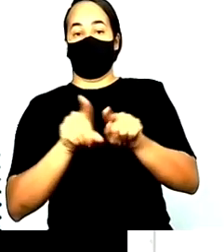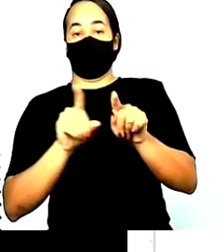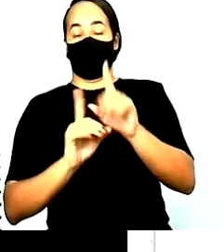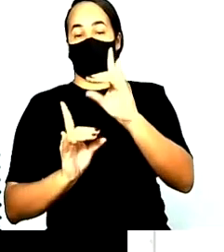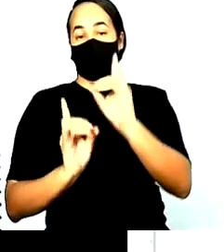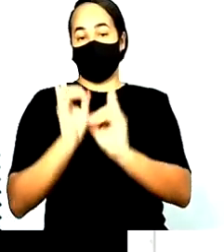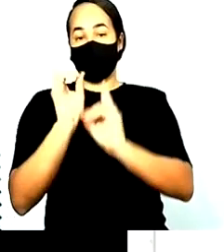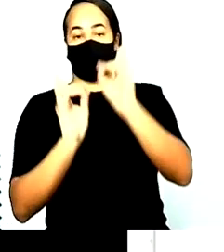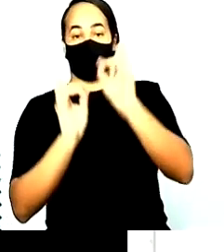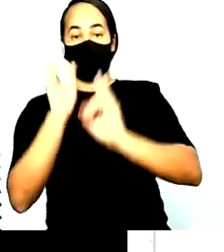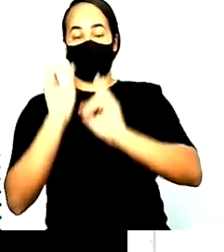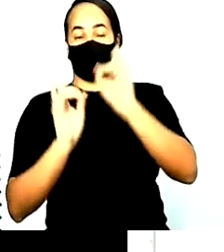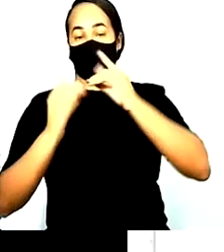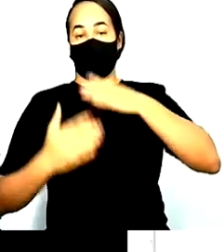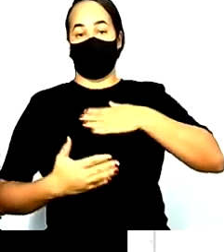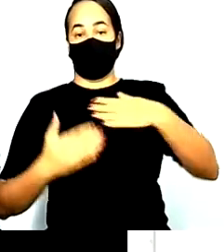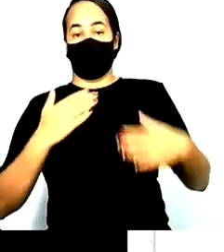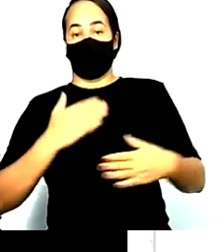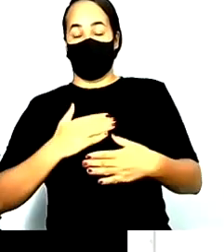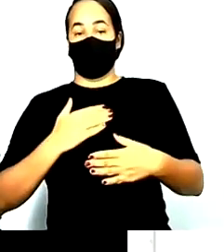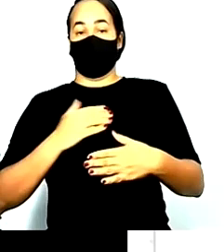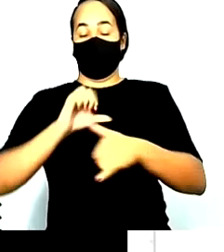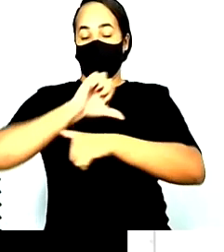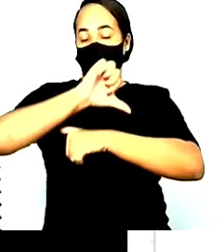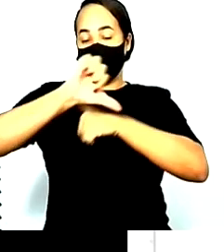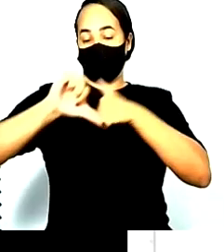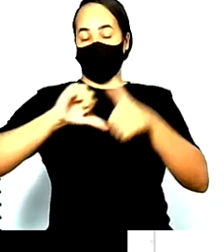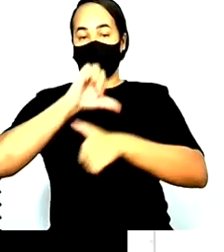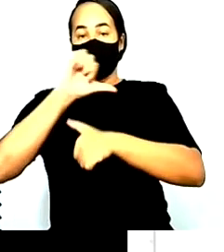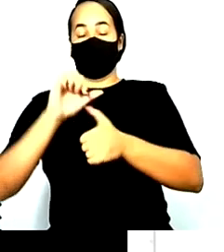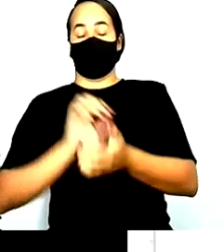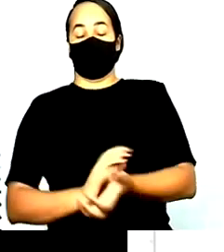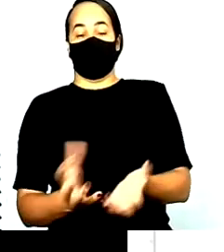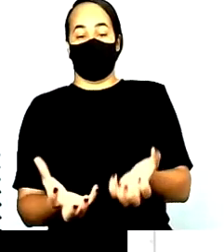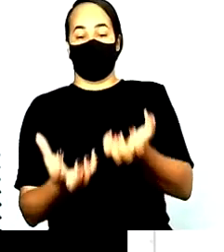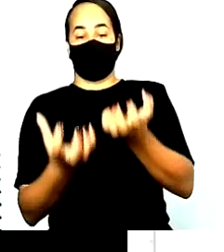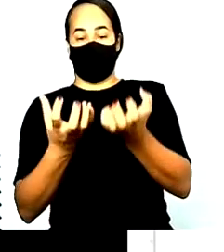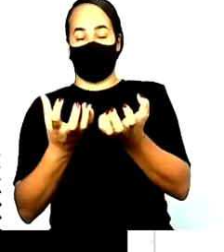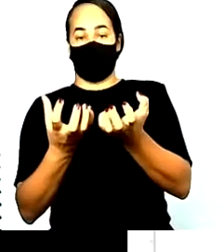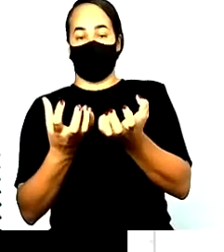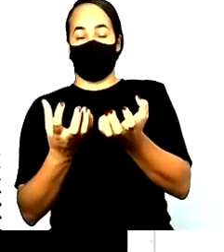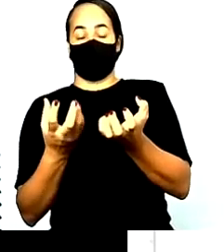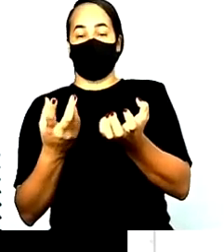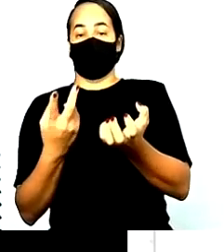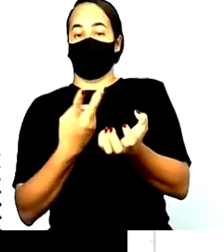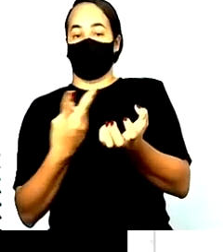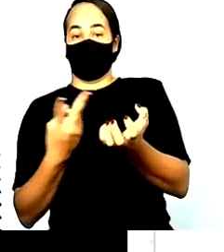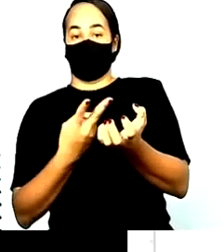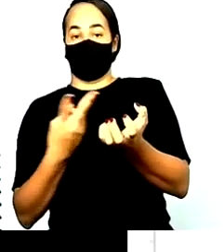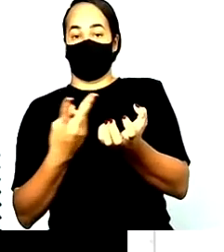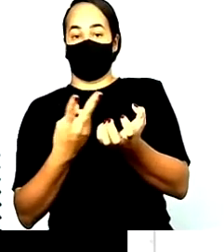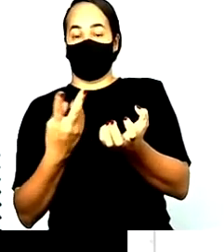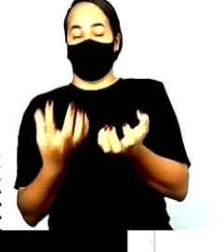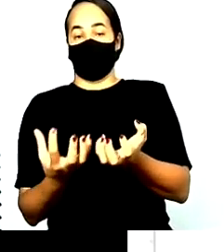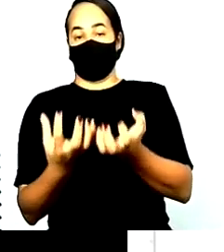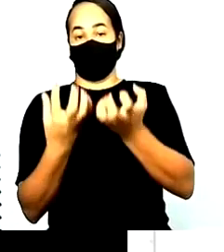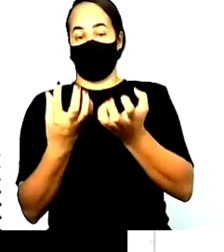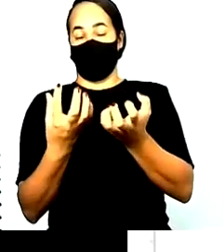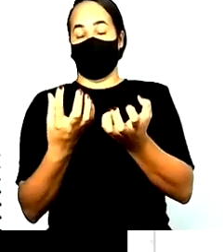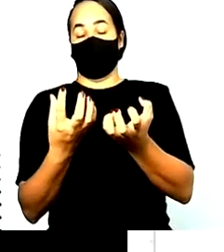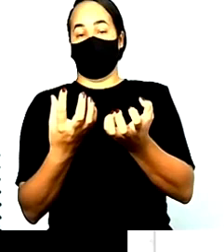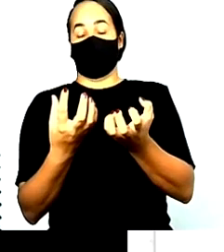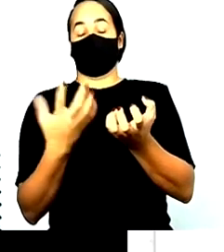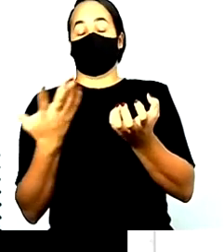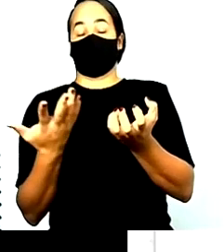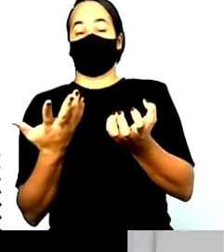o nosso corpo a ter alterações. Os testículos são 2 glândulas de forma oval, como você vê na imagem aí, que